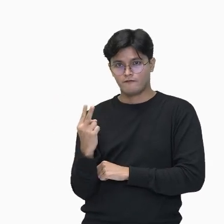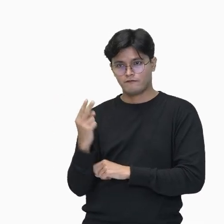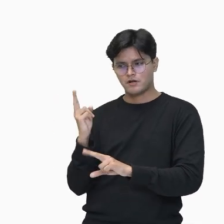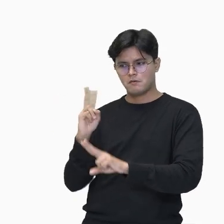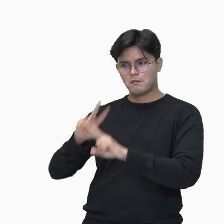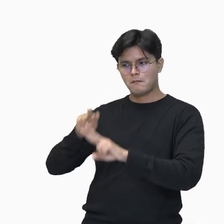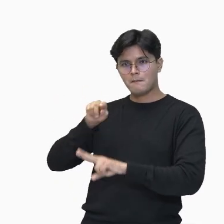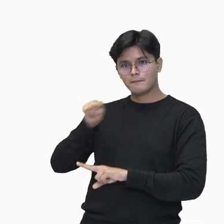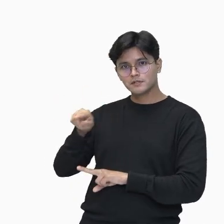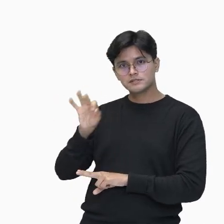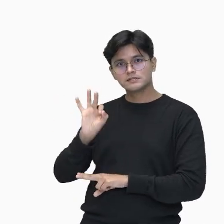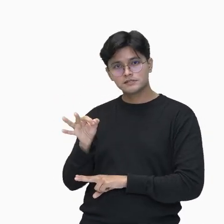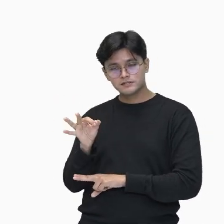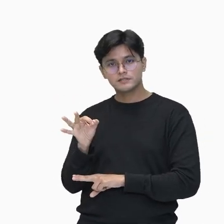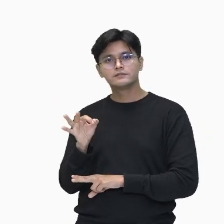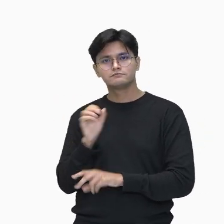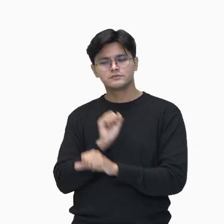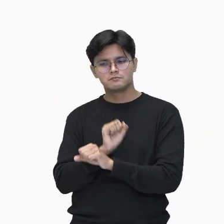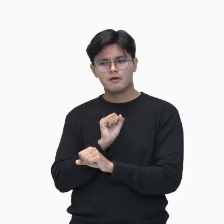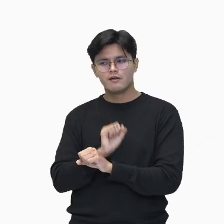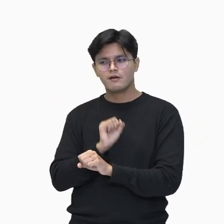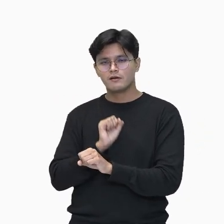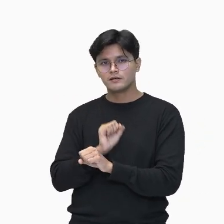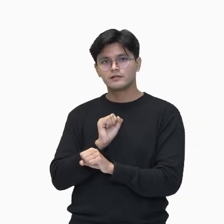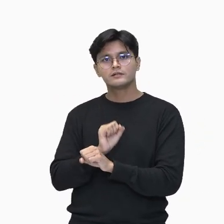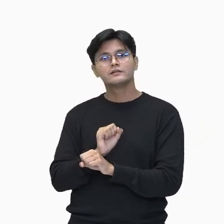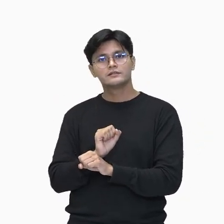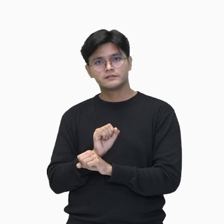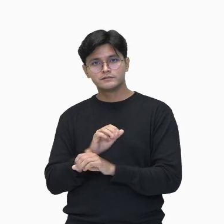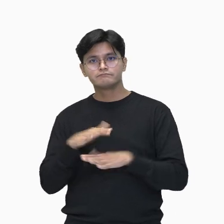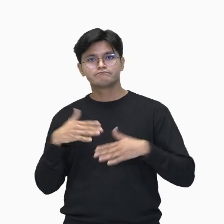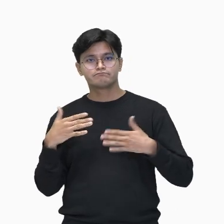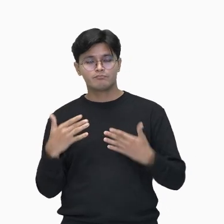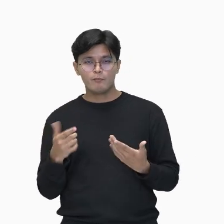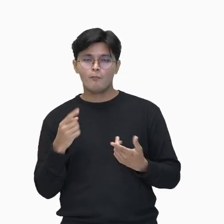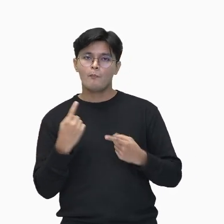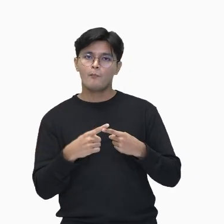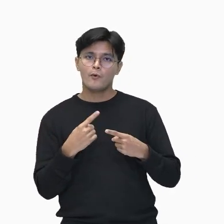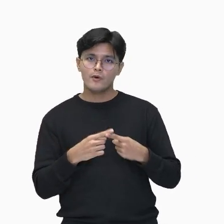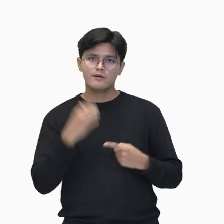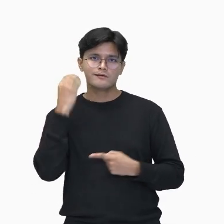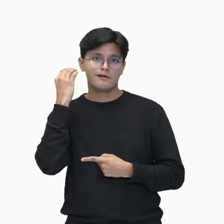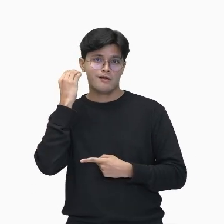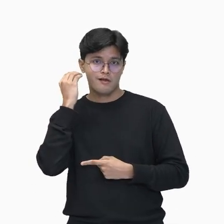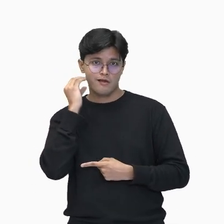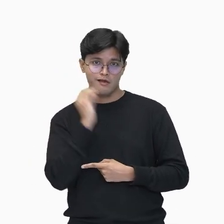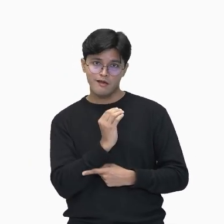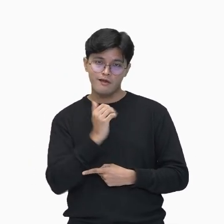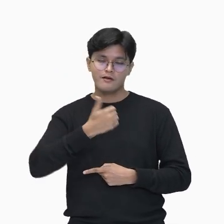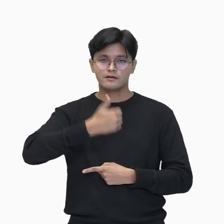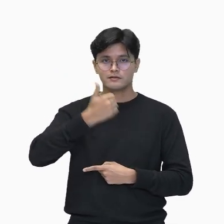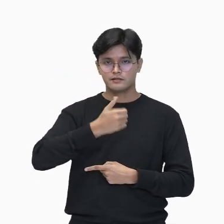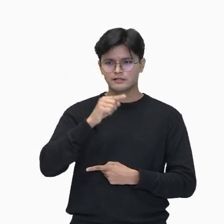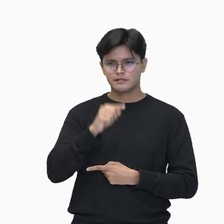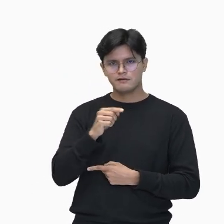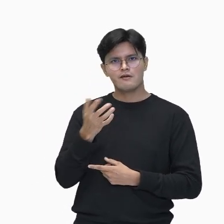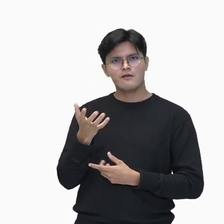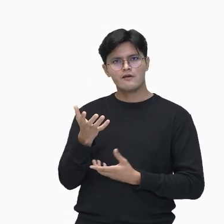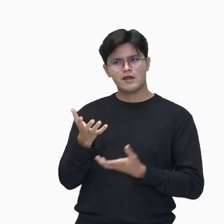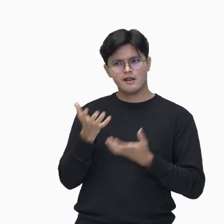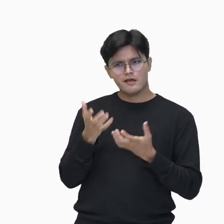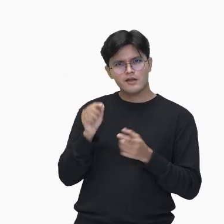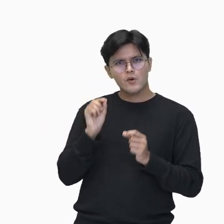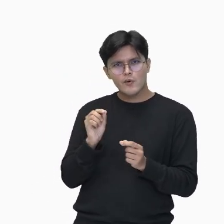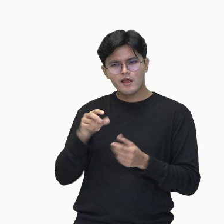esperando o Prisioneiro porque ele era muito de castigar né as pessoas faziam as